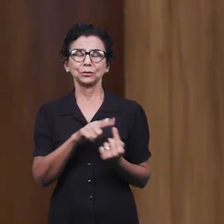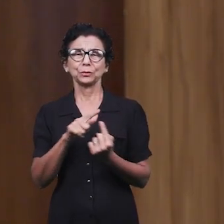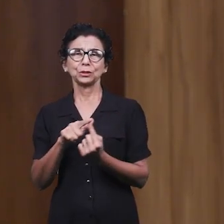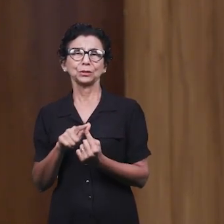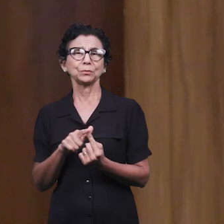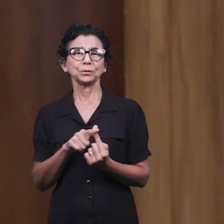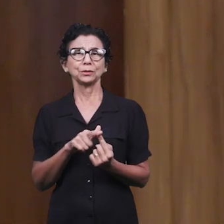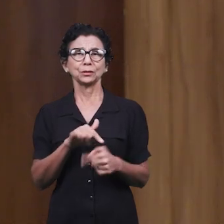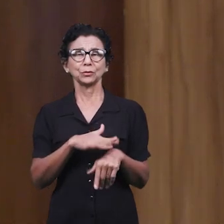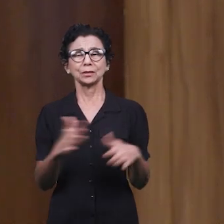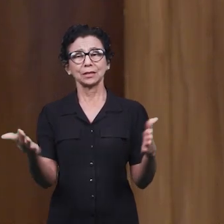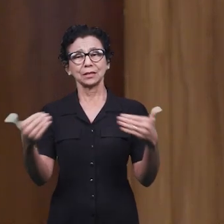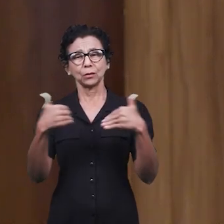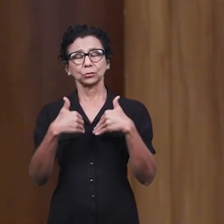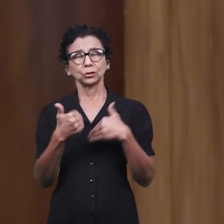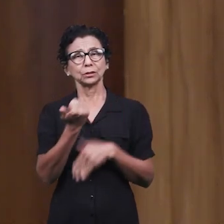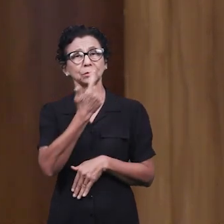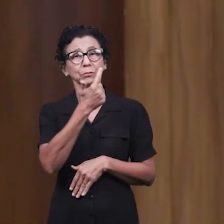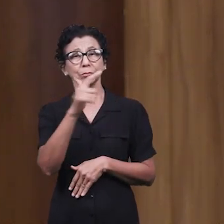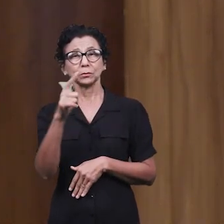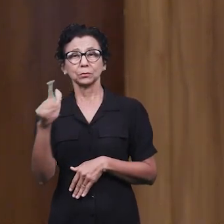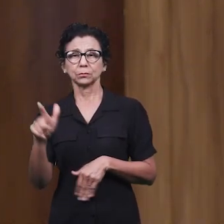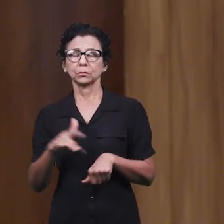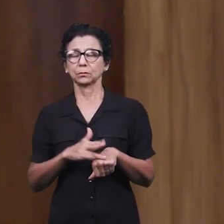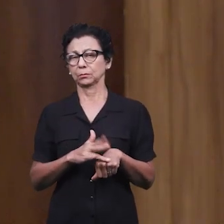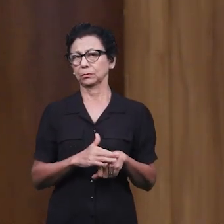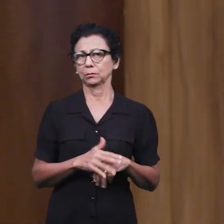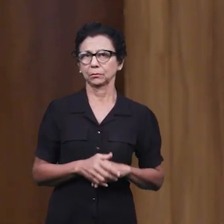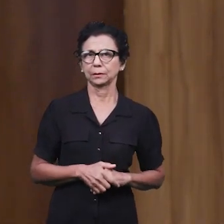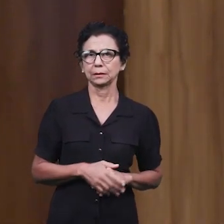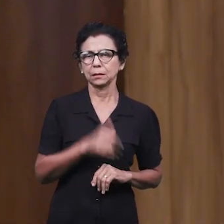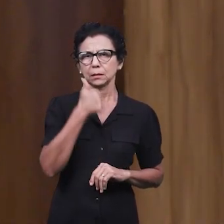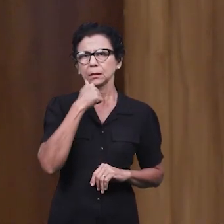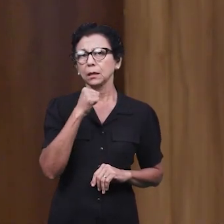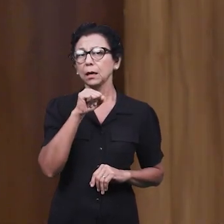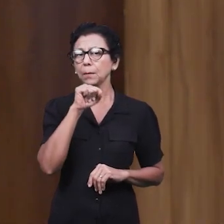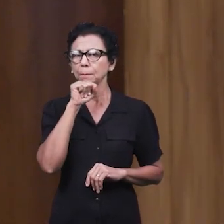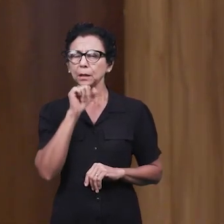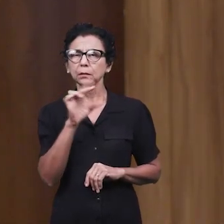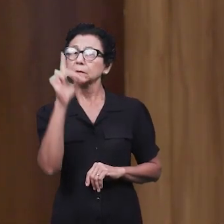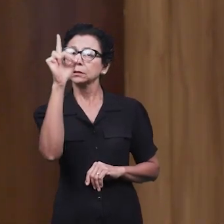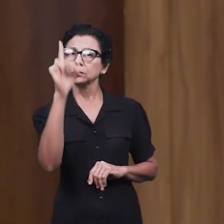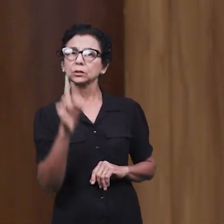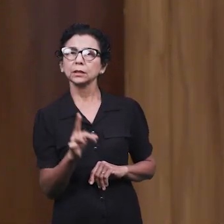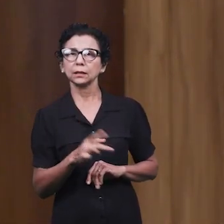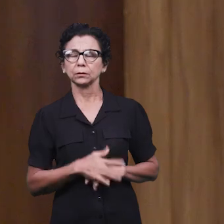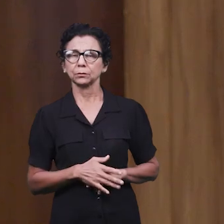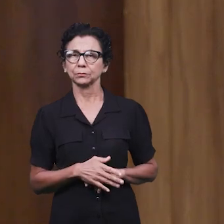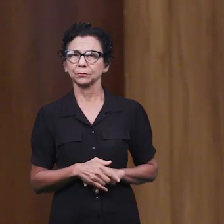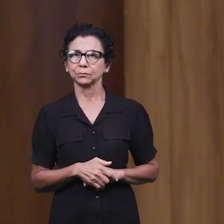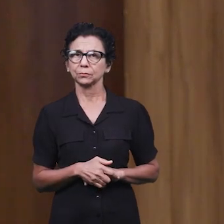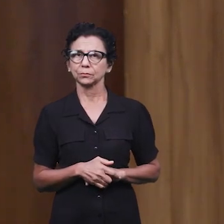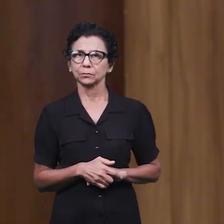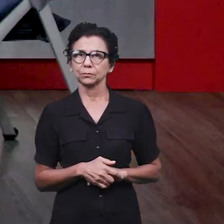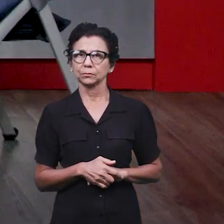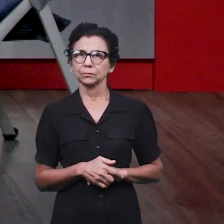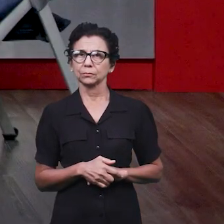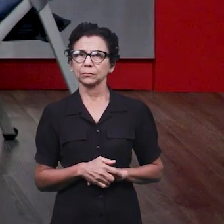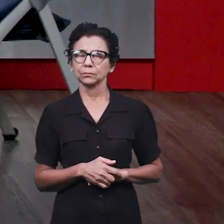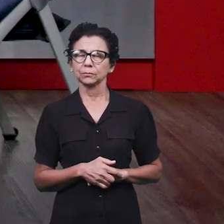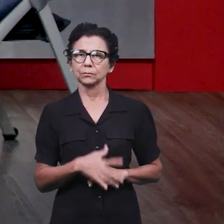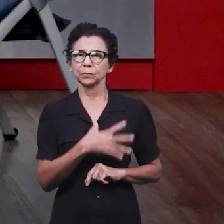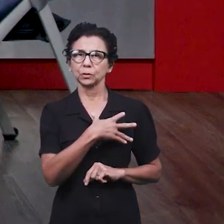vezes autistas, né, e outras doenças também, né? O que as mães elas podem pleitear em favor dos seus filhos?